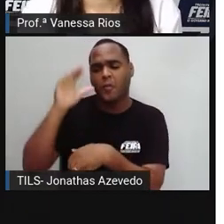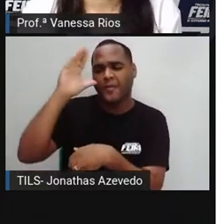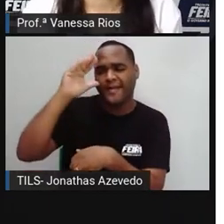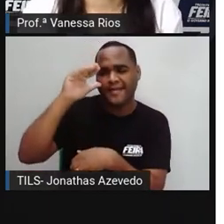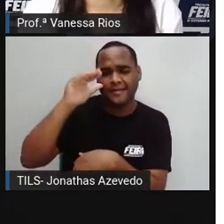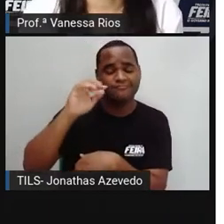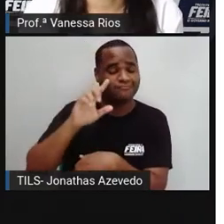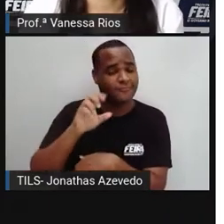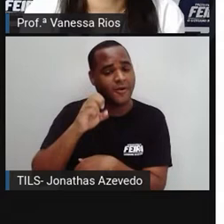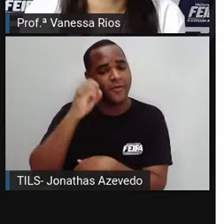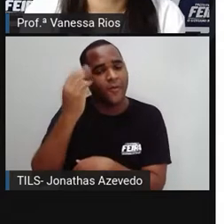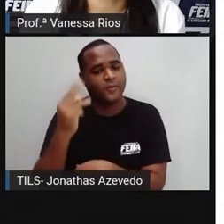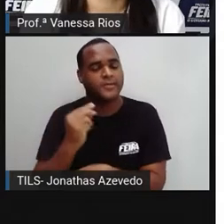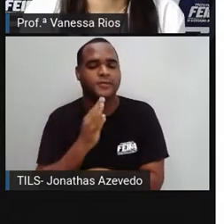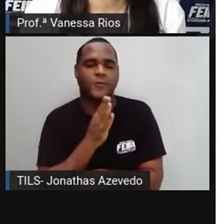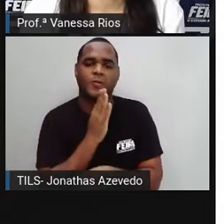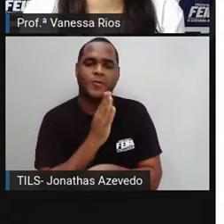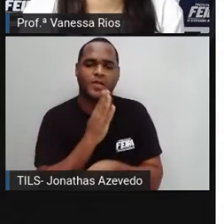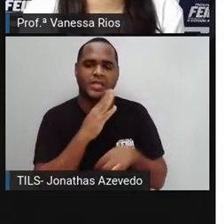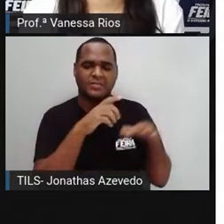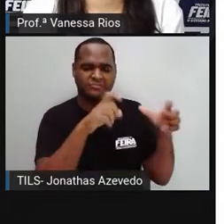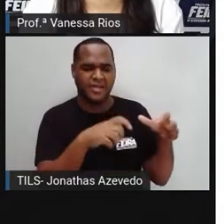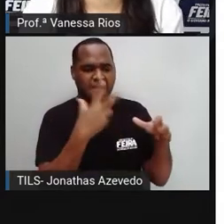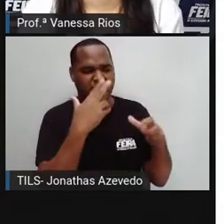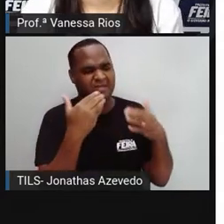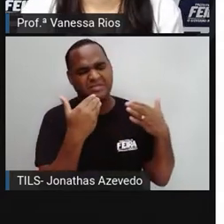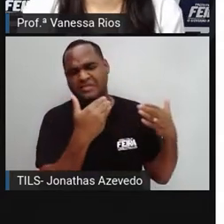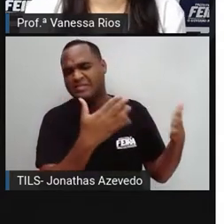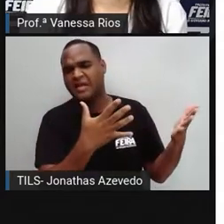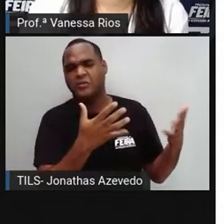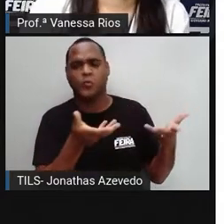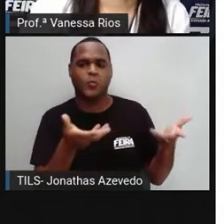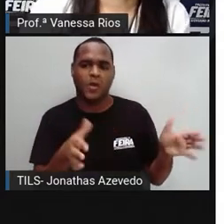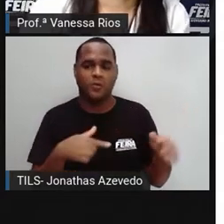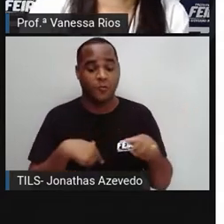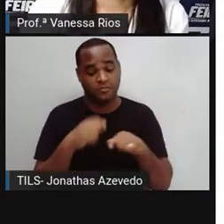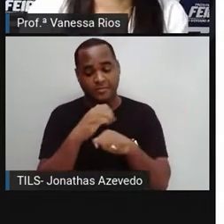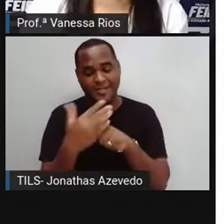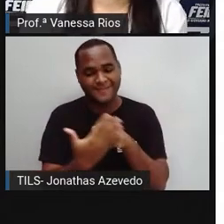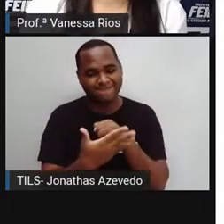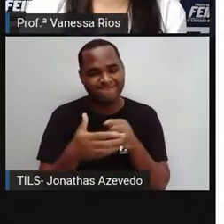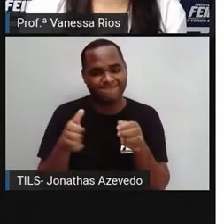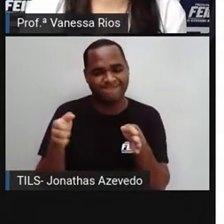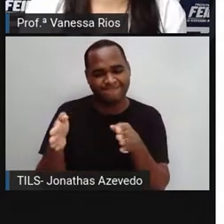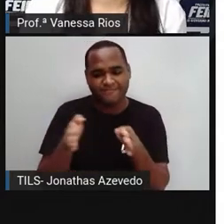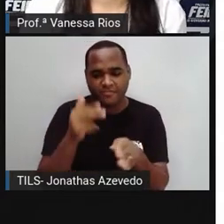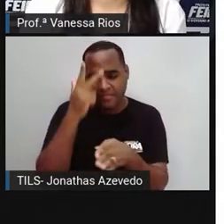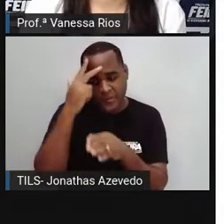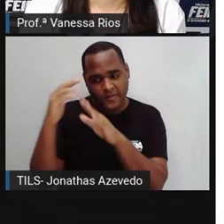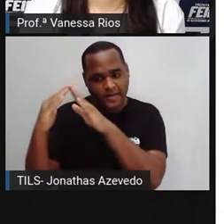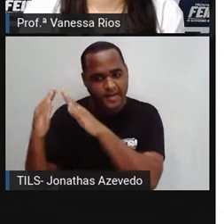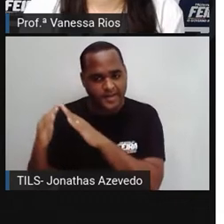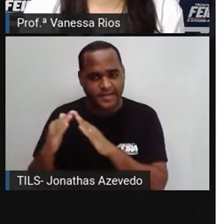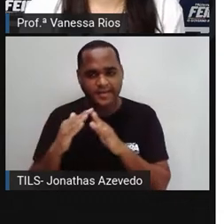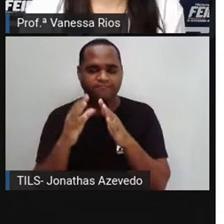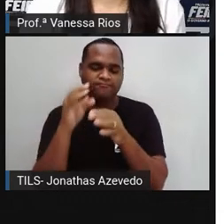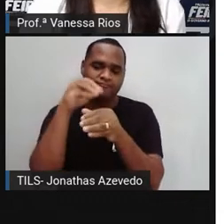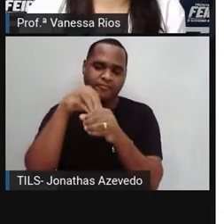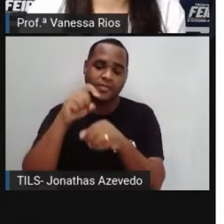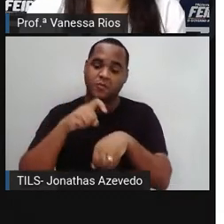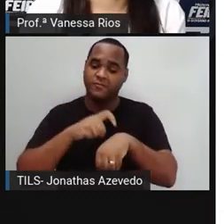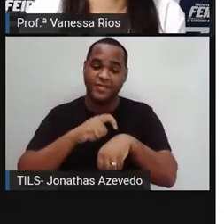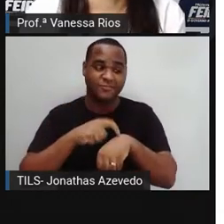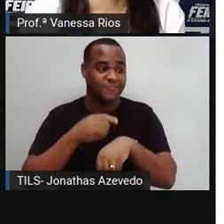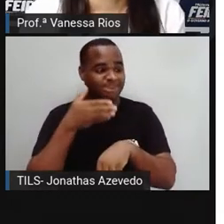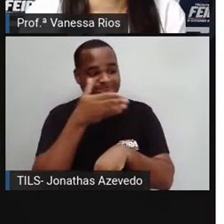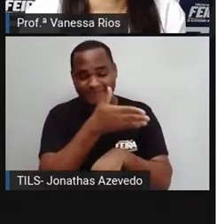ou de repente já até conhece, mas deixou de ir durante a pandemia, que muitos ficaram fechados, né? E aí não teve